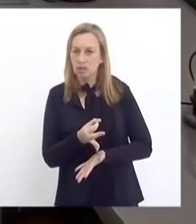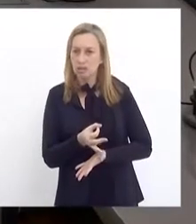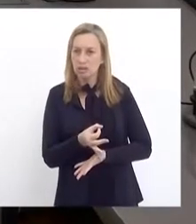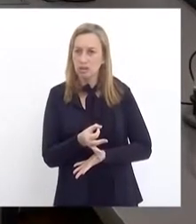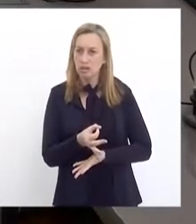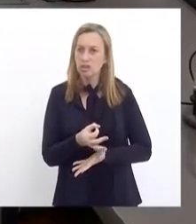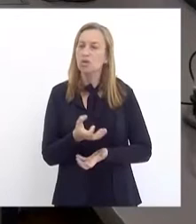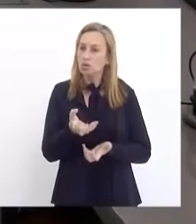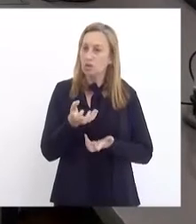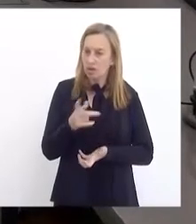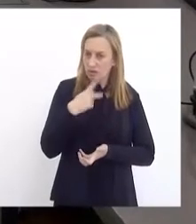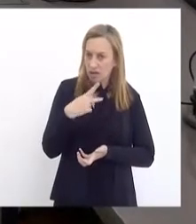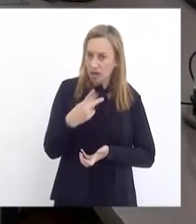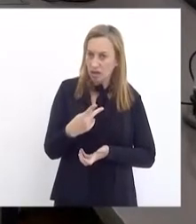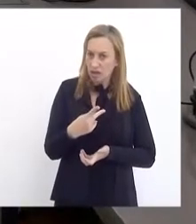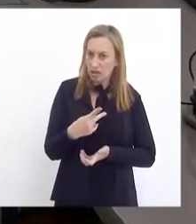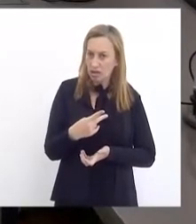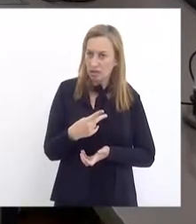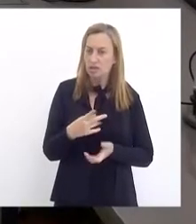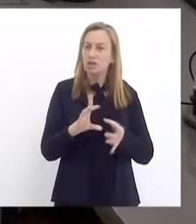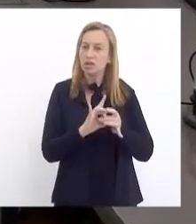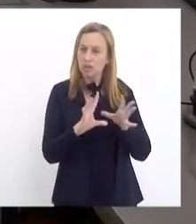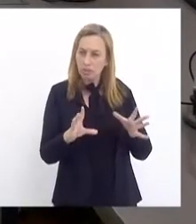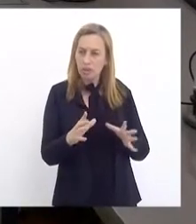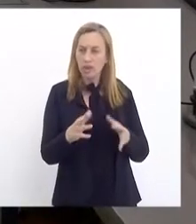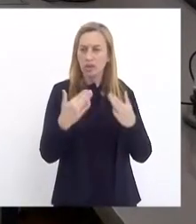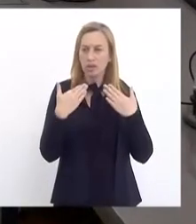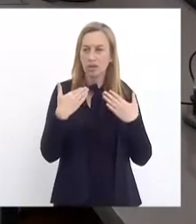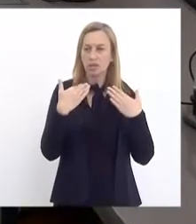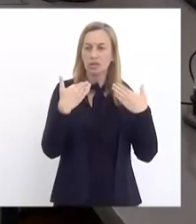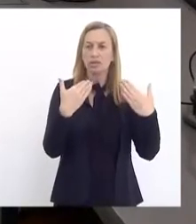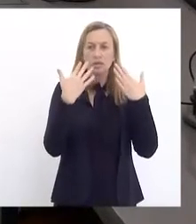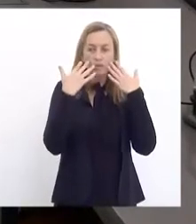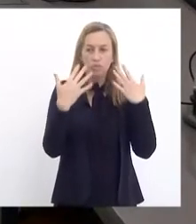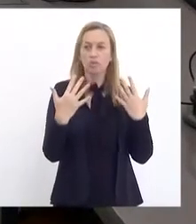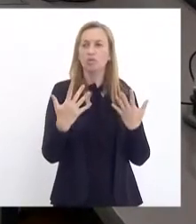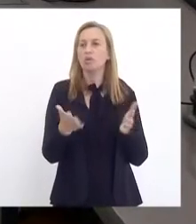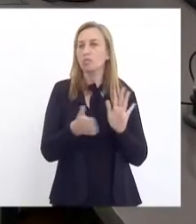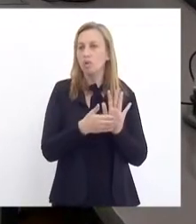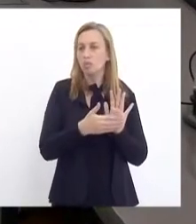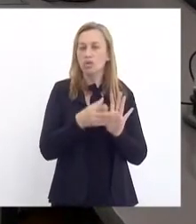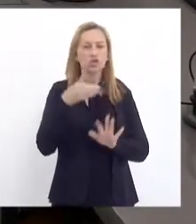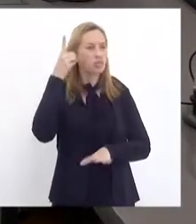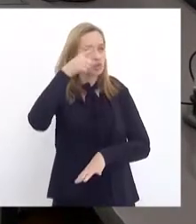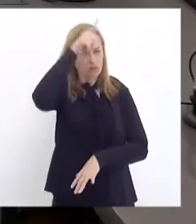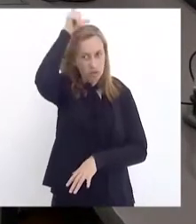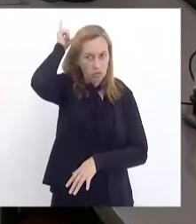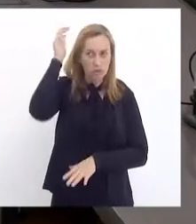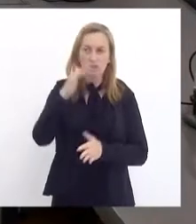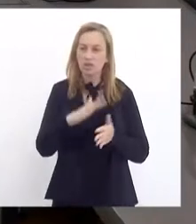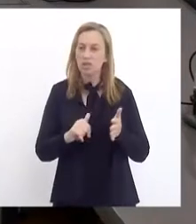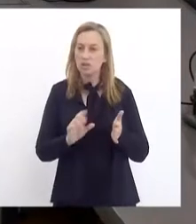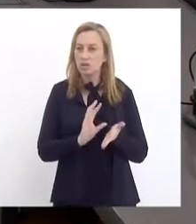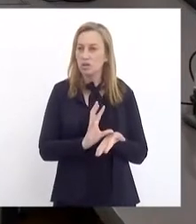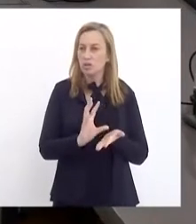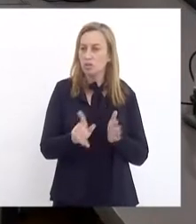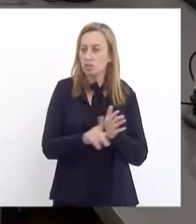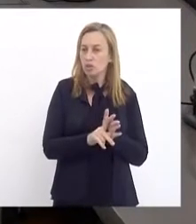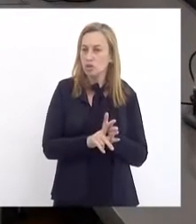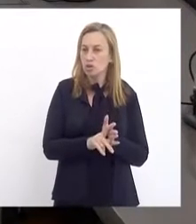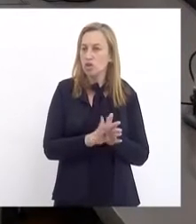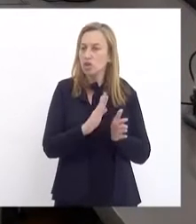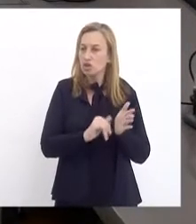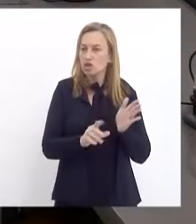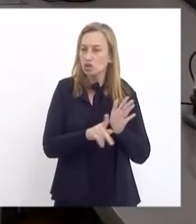É isso que eu quero dizer. Por isso que eu delibero pela audiência pública. A proposta do deputado Luiz Paulo não é, Vossa Excelência, em tirar o projeto. É, em tirando